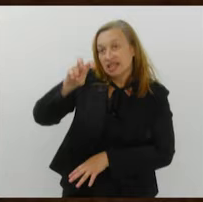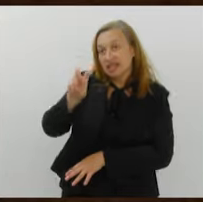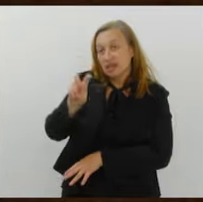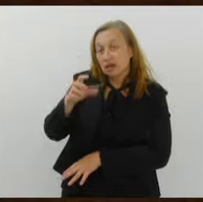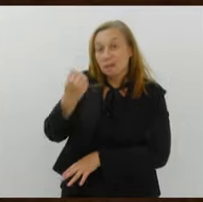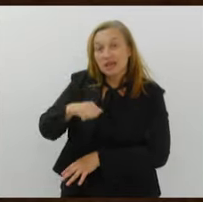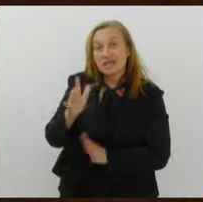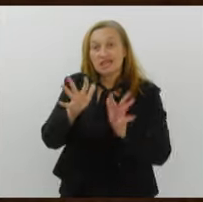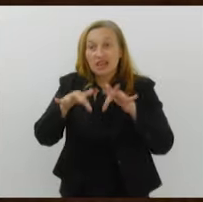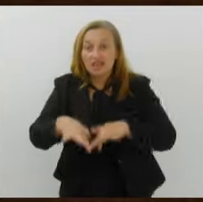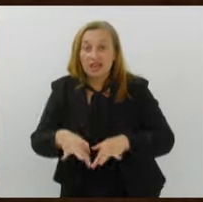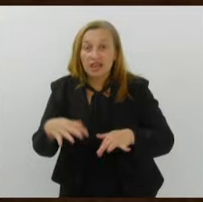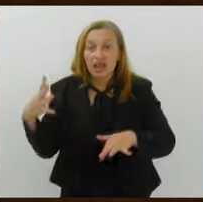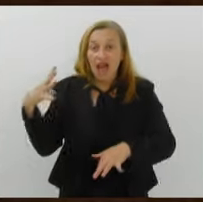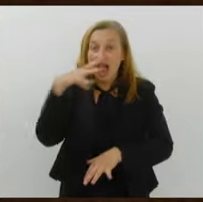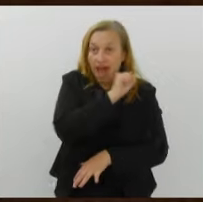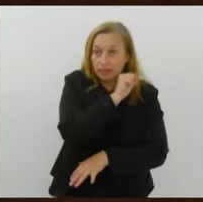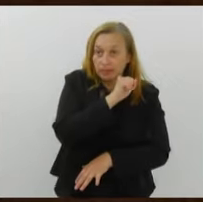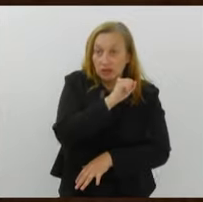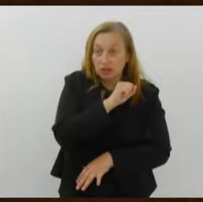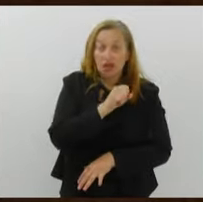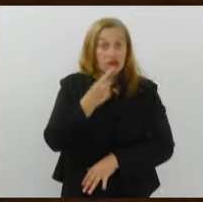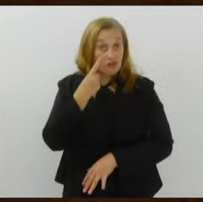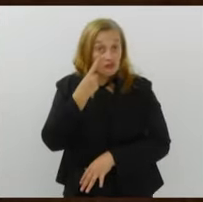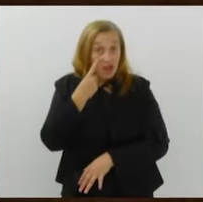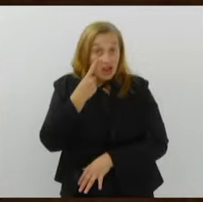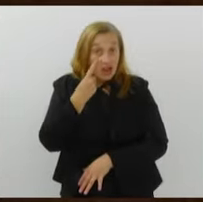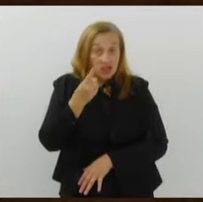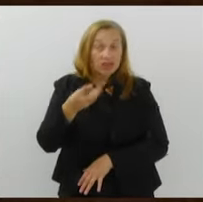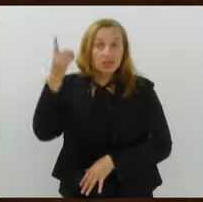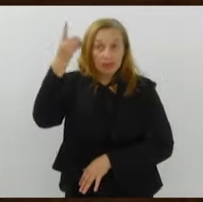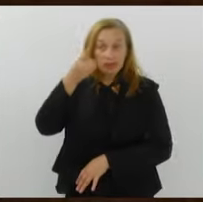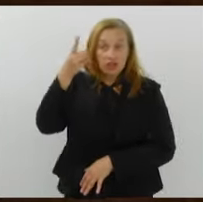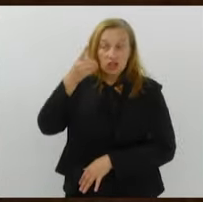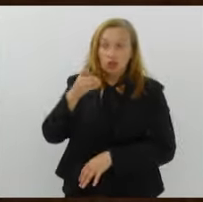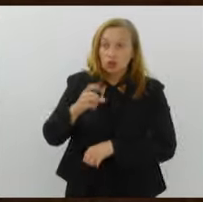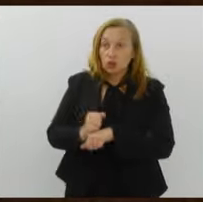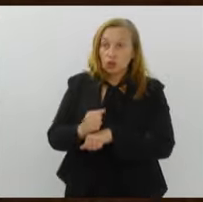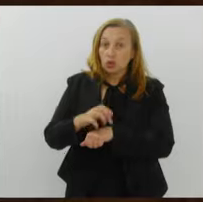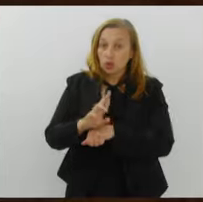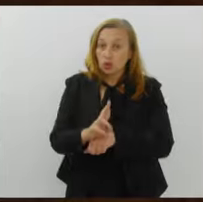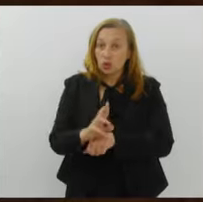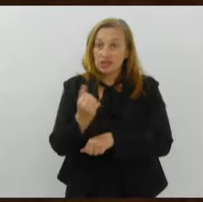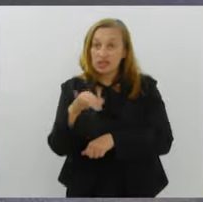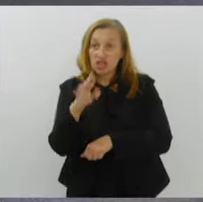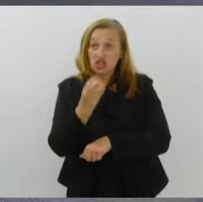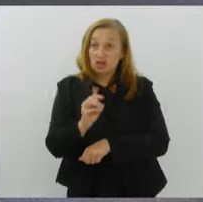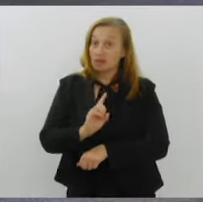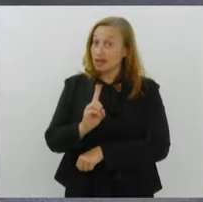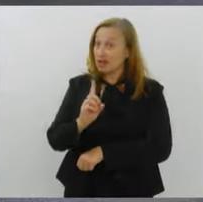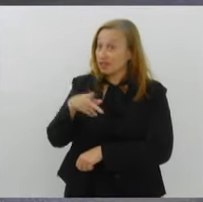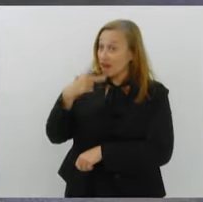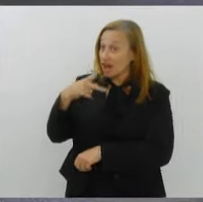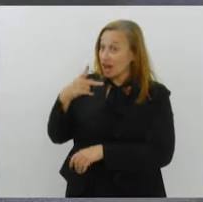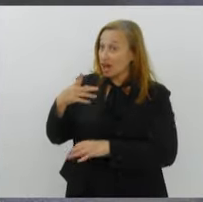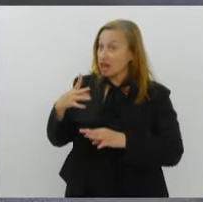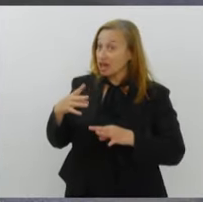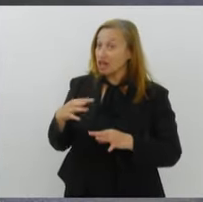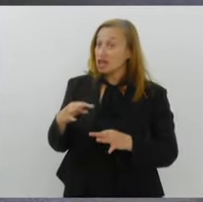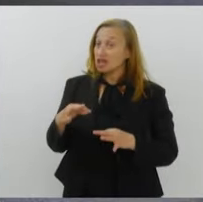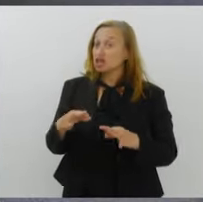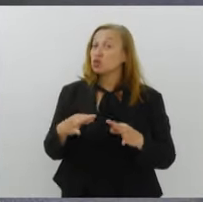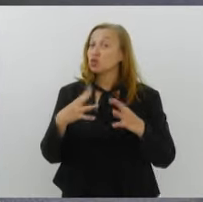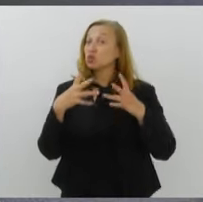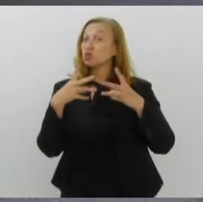fim imediatamente. E olha, deputado doutor Serginho, que eu nem adentrei nos